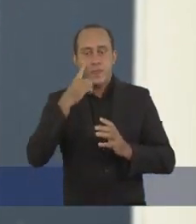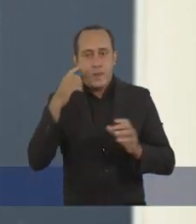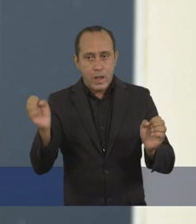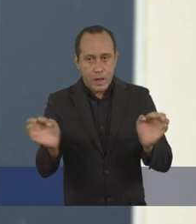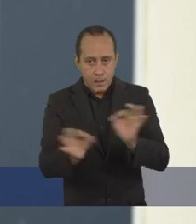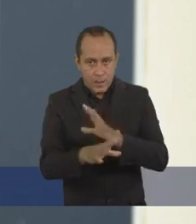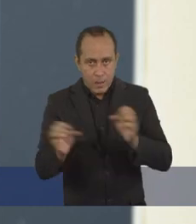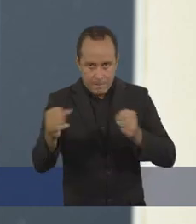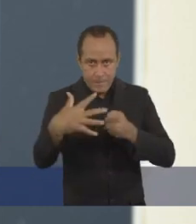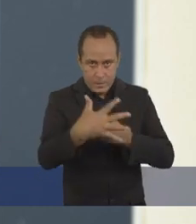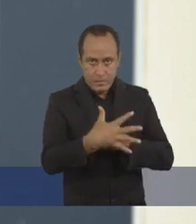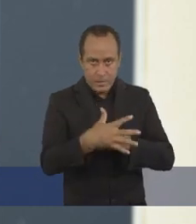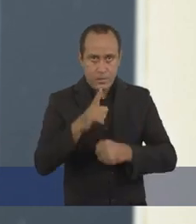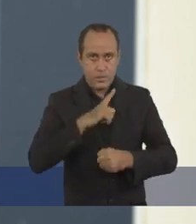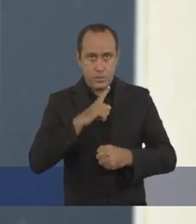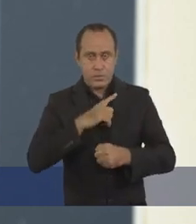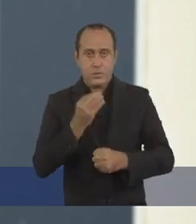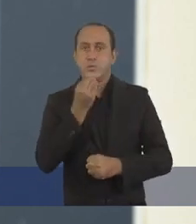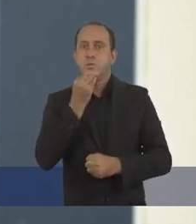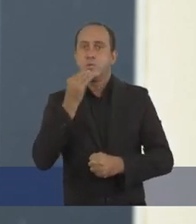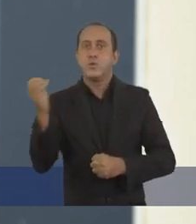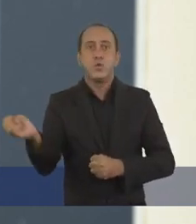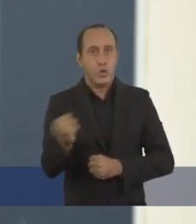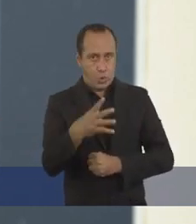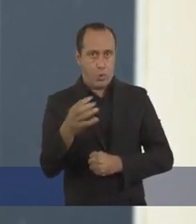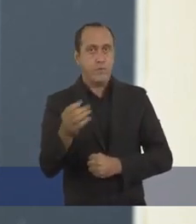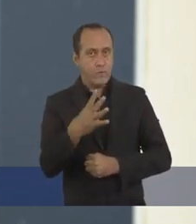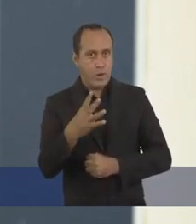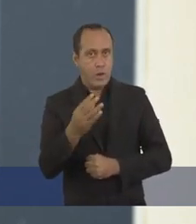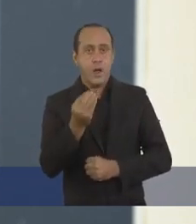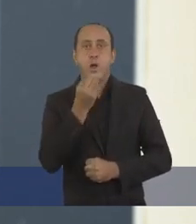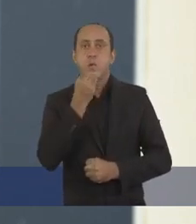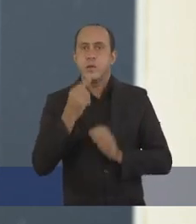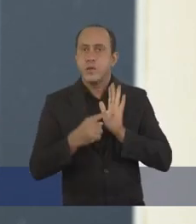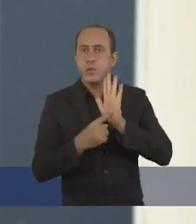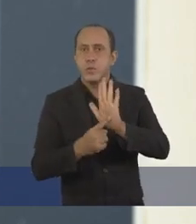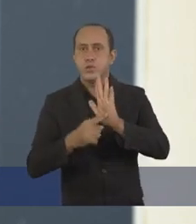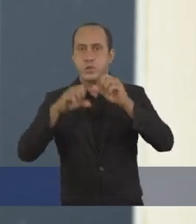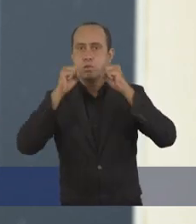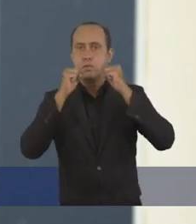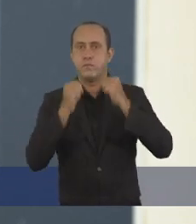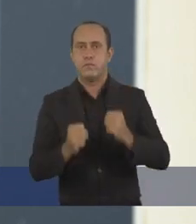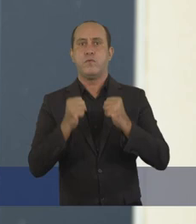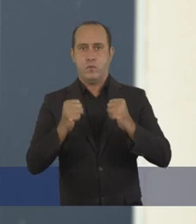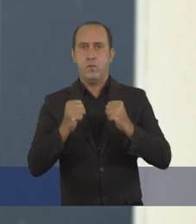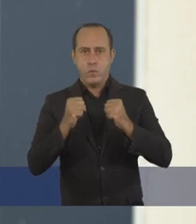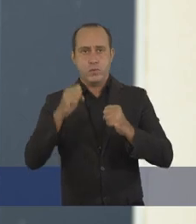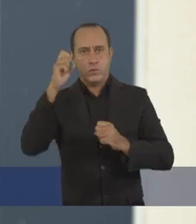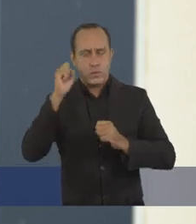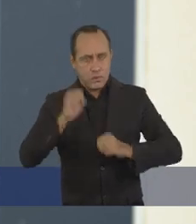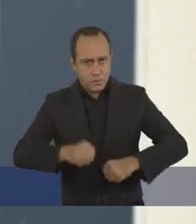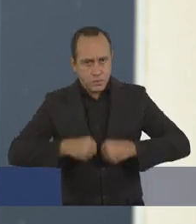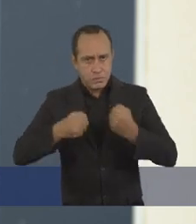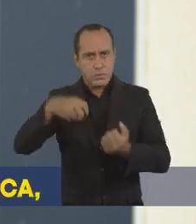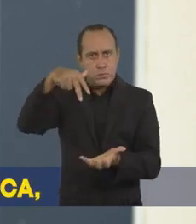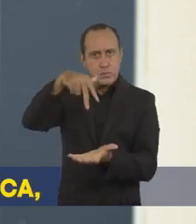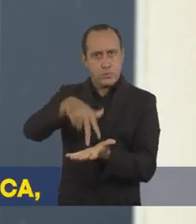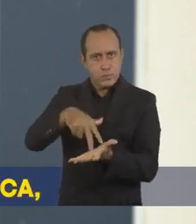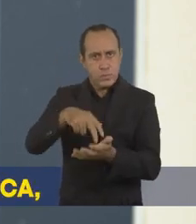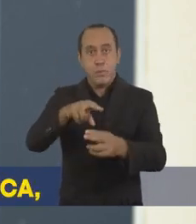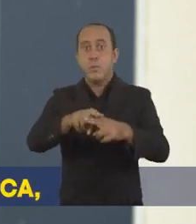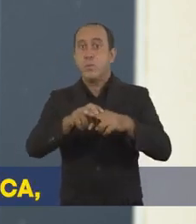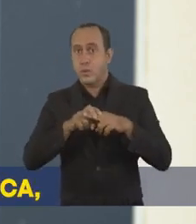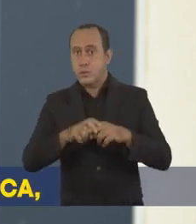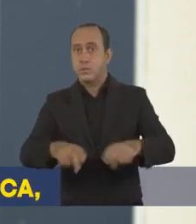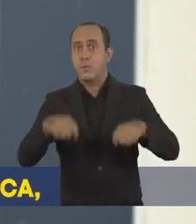Passando a pandemia, nós estamos tendo uma nova oportunidade. A oportunidade de mostrar a nossa força, a nossa pujança, a nossa garra.